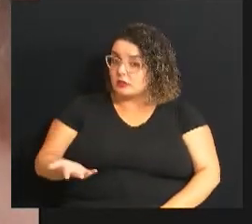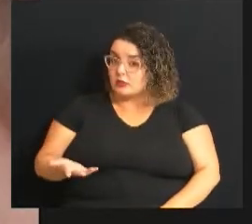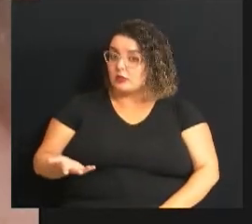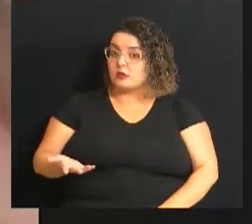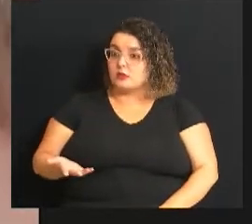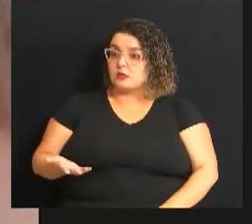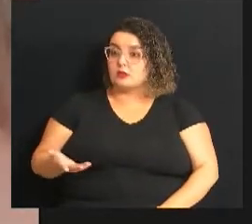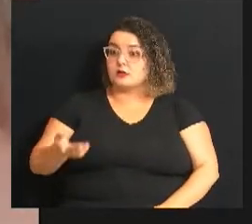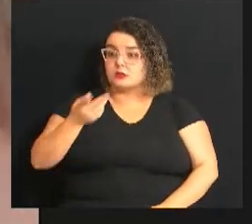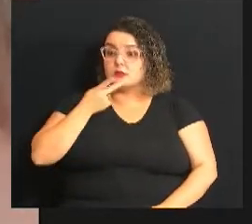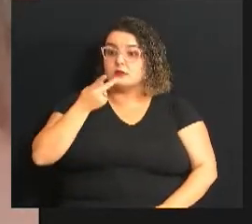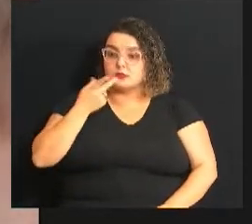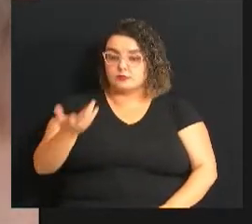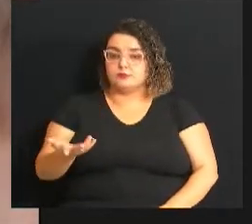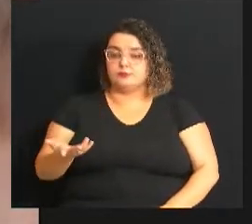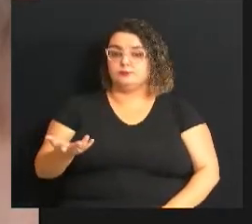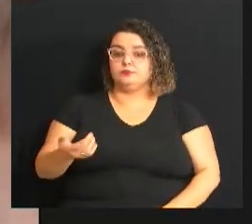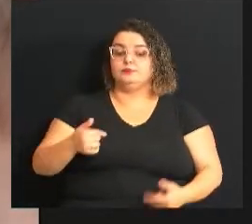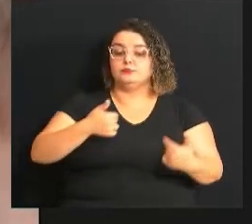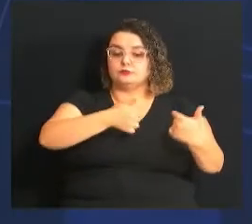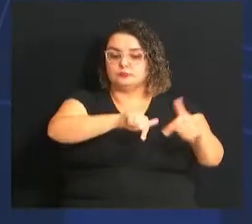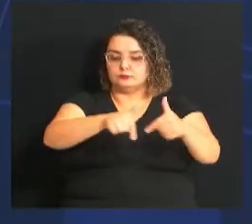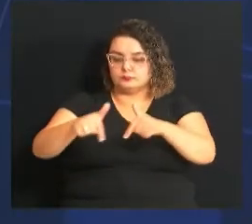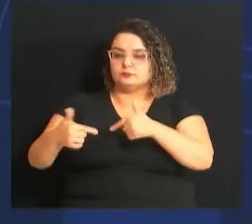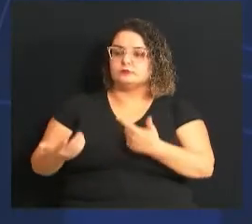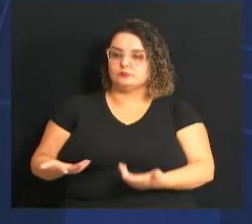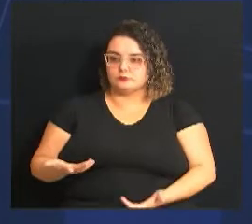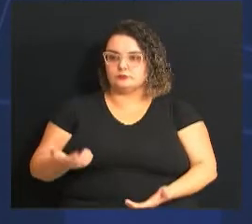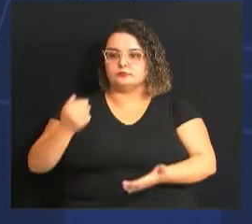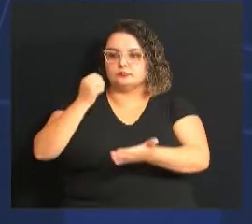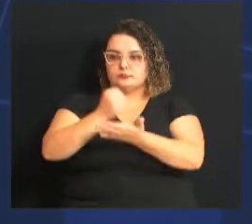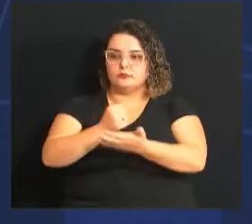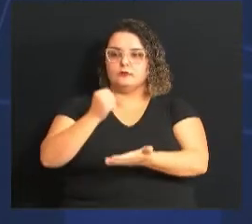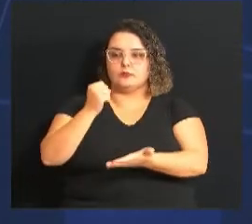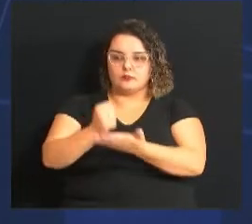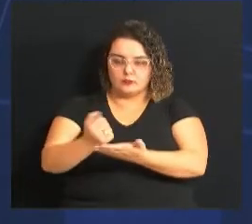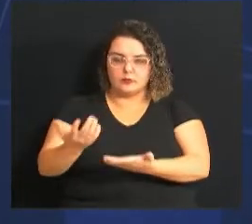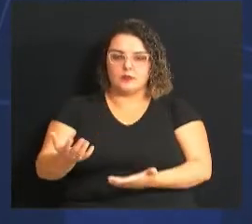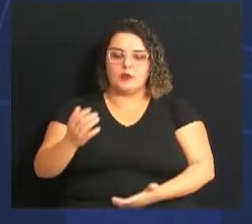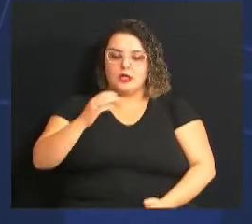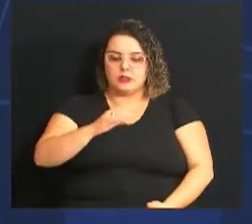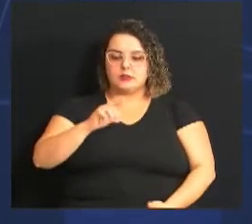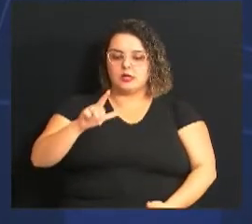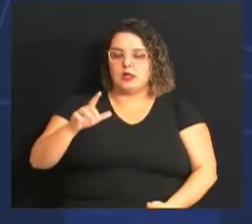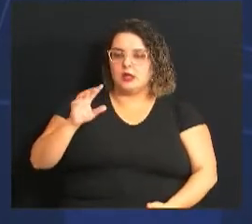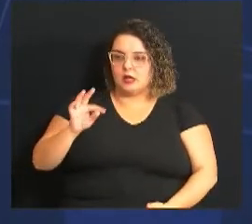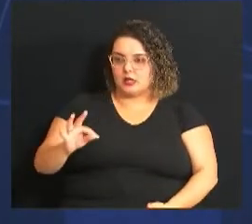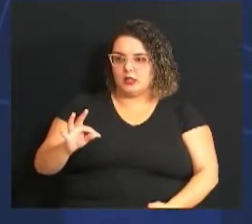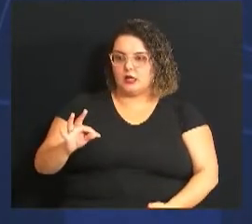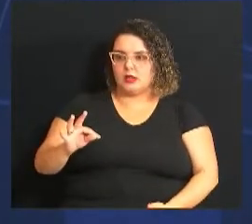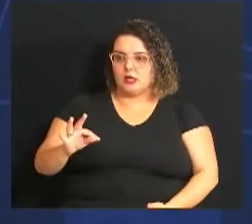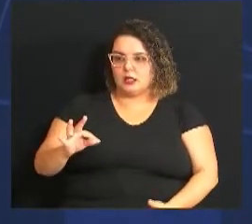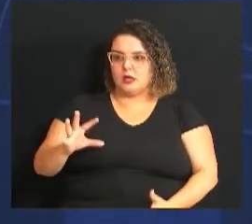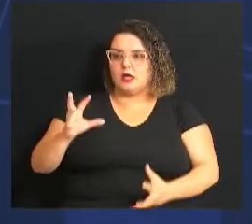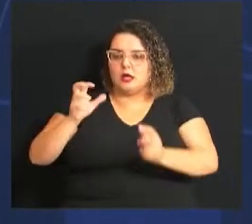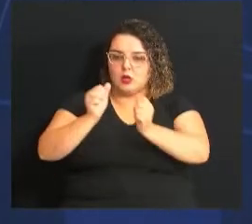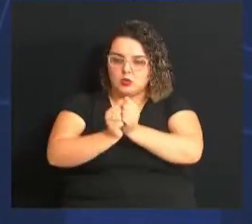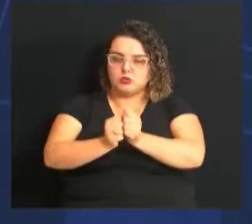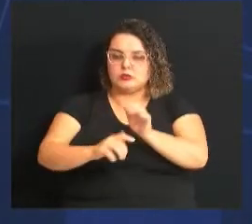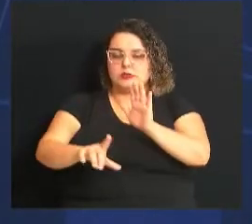referindo, né? Para o trabalhador que foi contratado pela CLT, pela Consolidação das Leis do